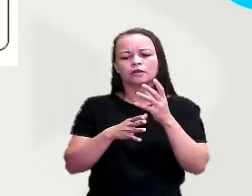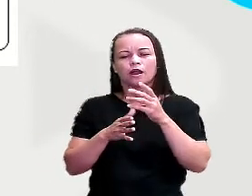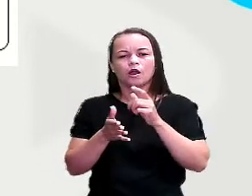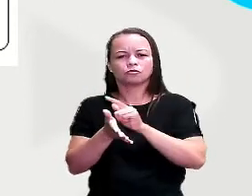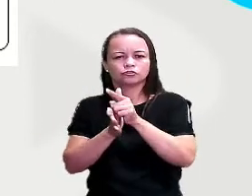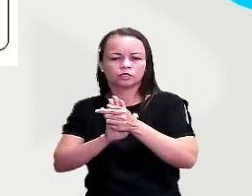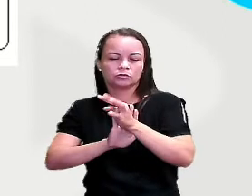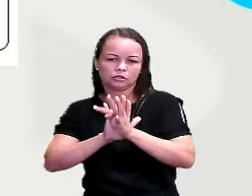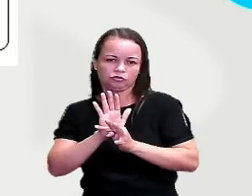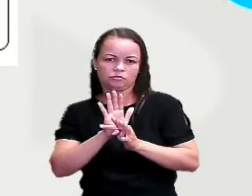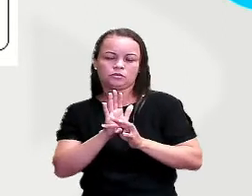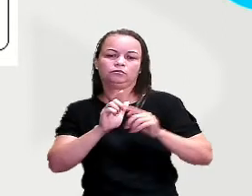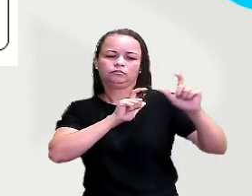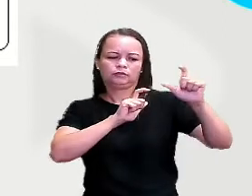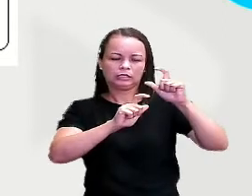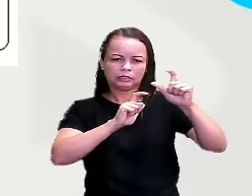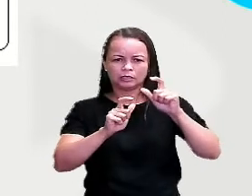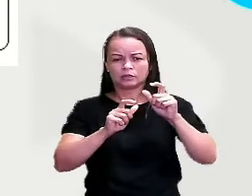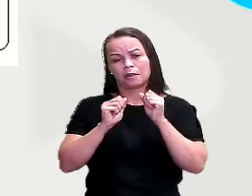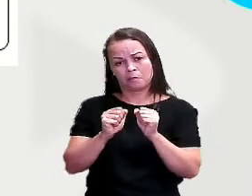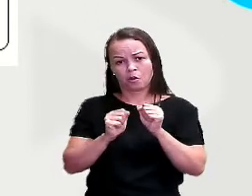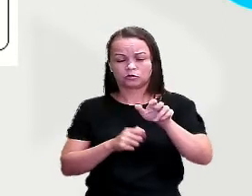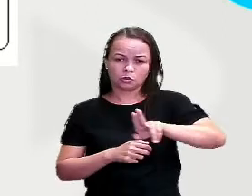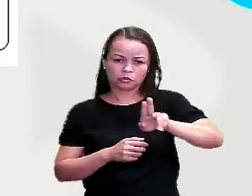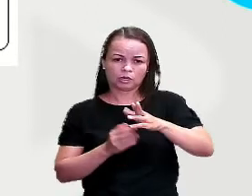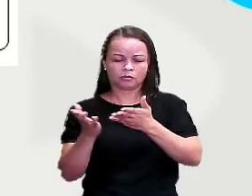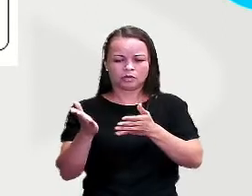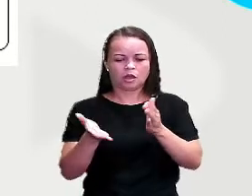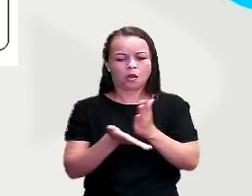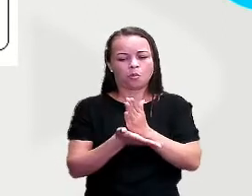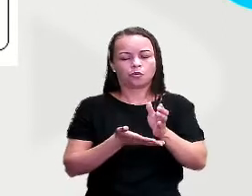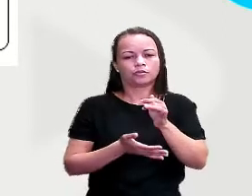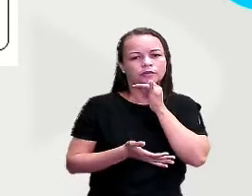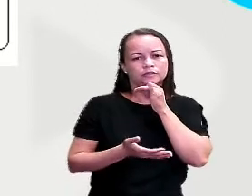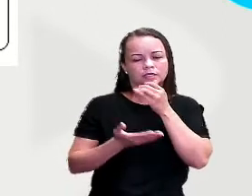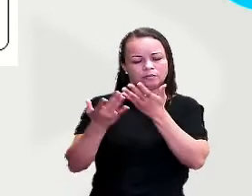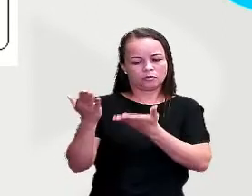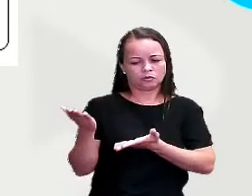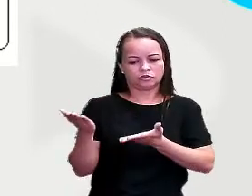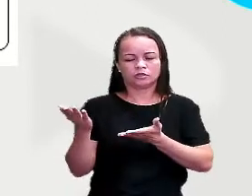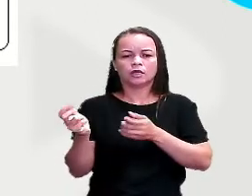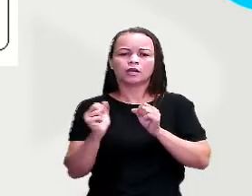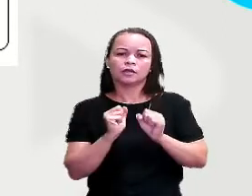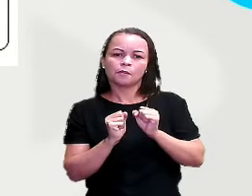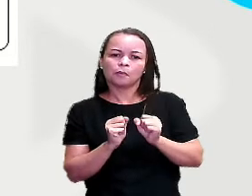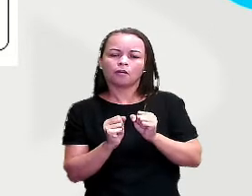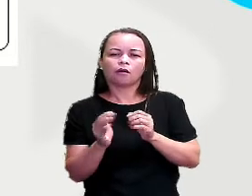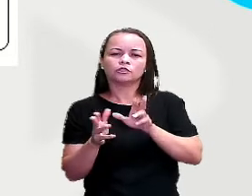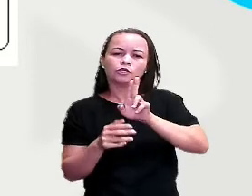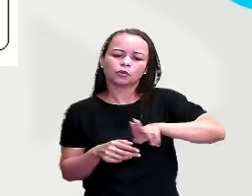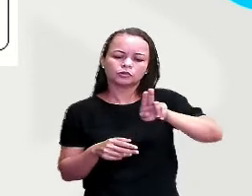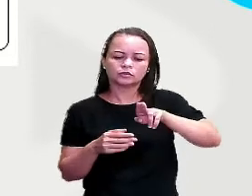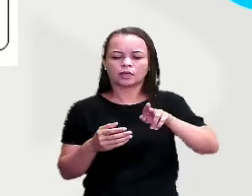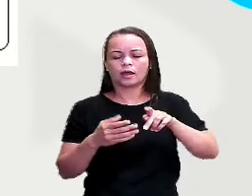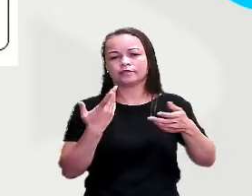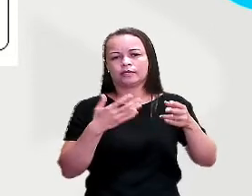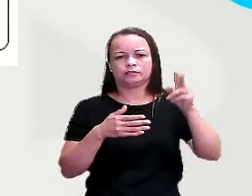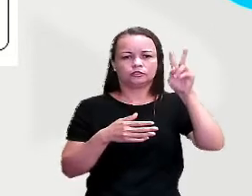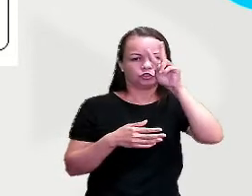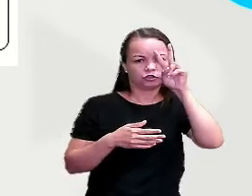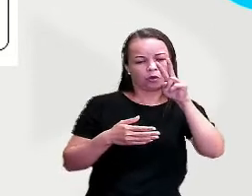textual tirinha e quiser utilizar balões, temos aqui alguns exemplos que você pode utilizar, tanto nas tirinhas quanto nas histórias